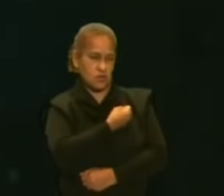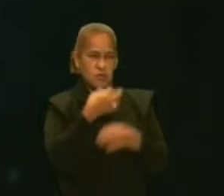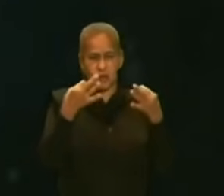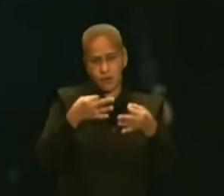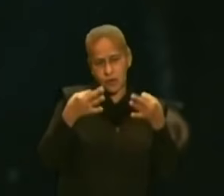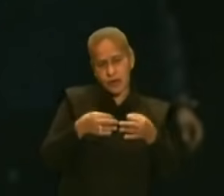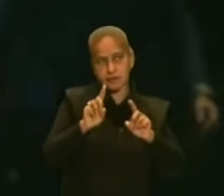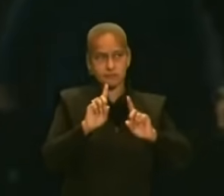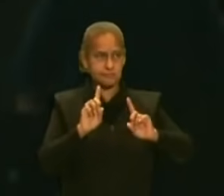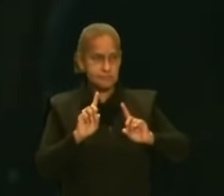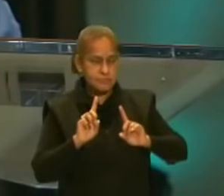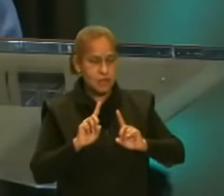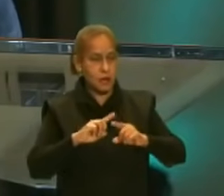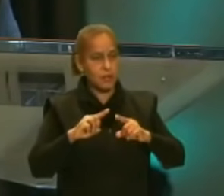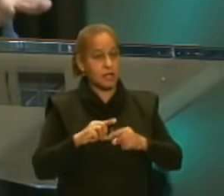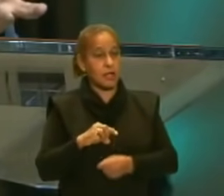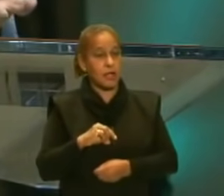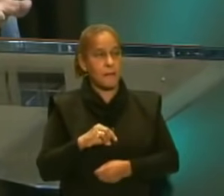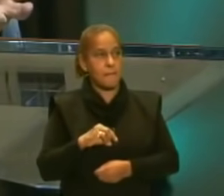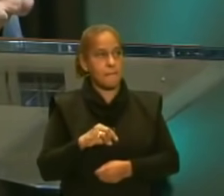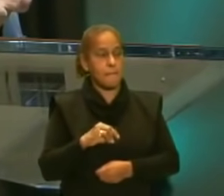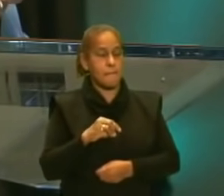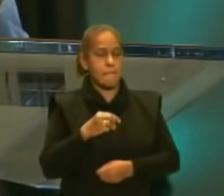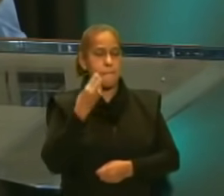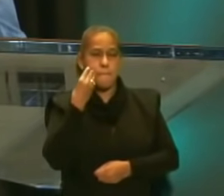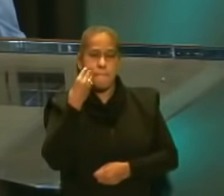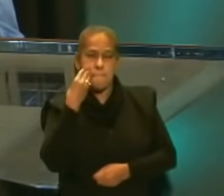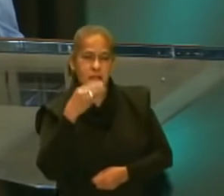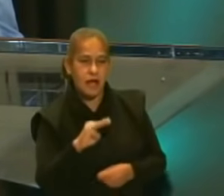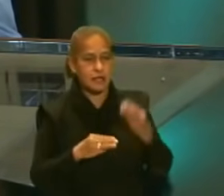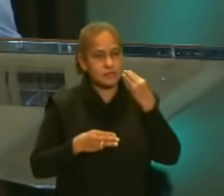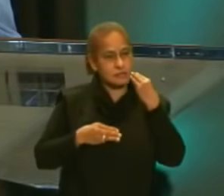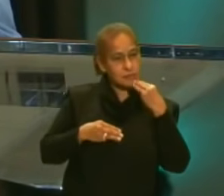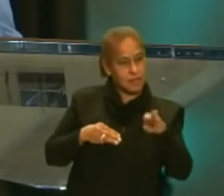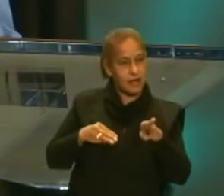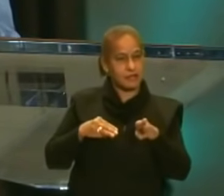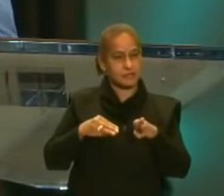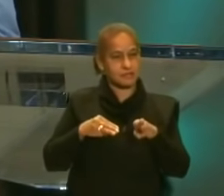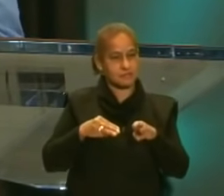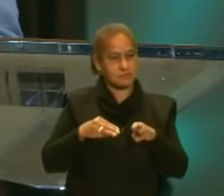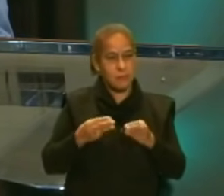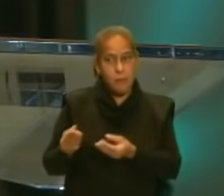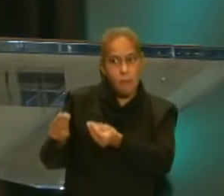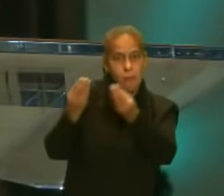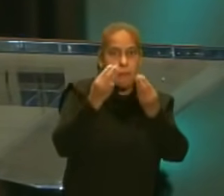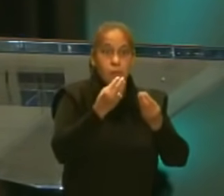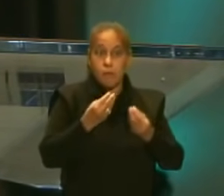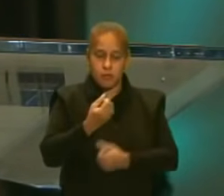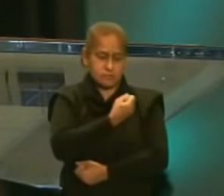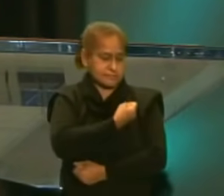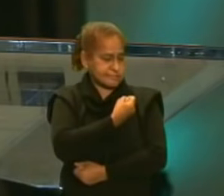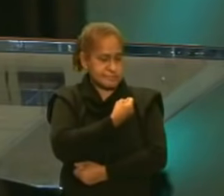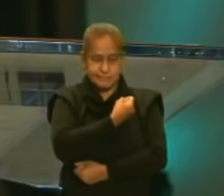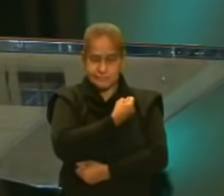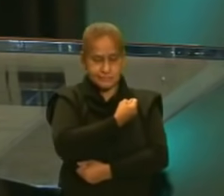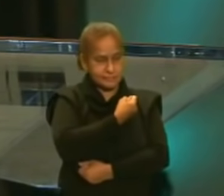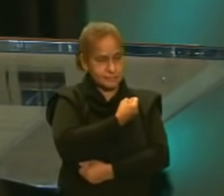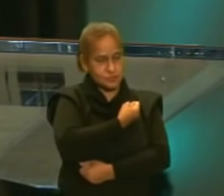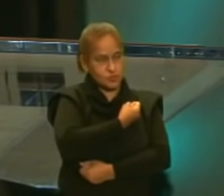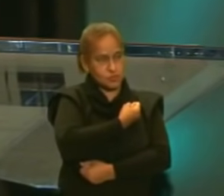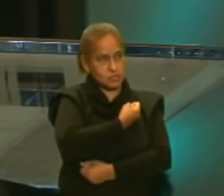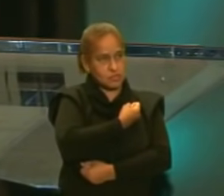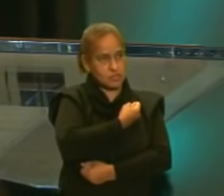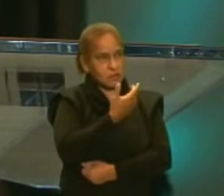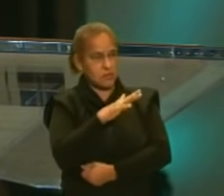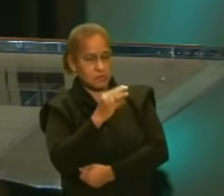a palavra ali é miríades de miríades, né? E esse é um número que, vamos dizer assim, os romanos,